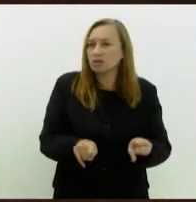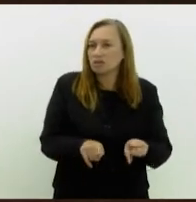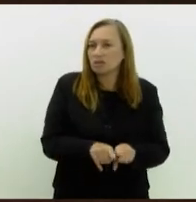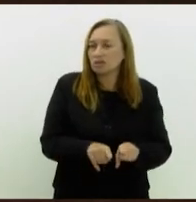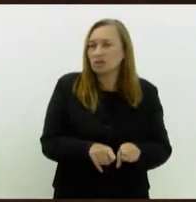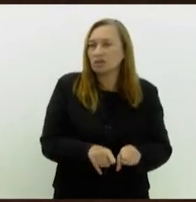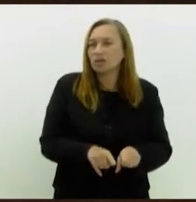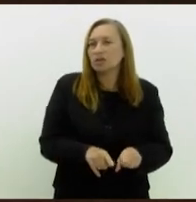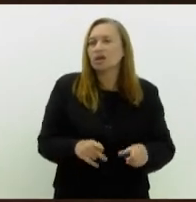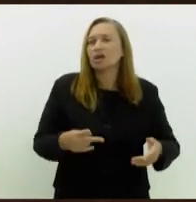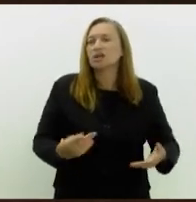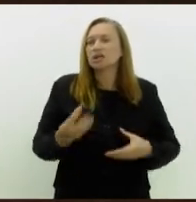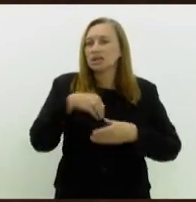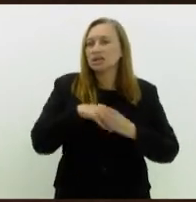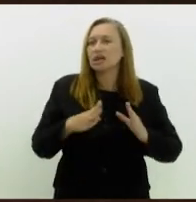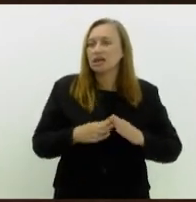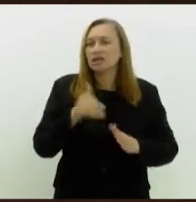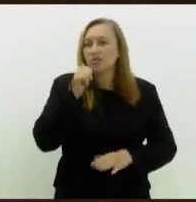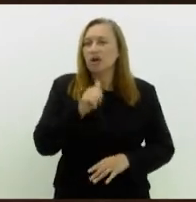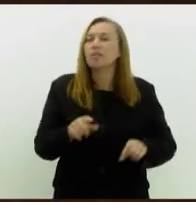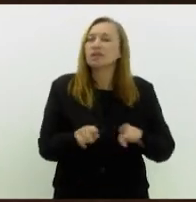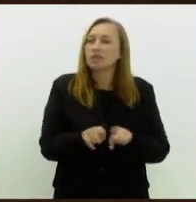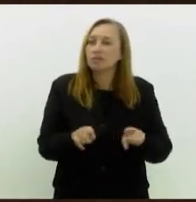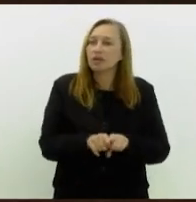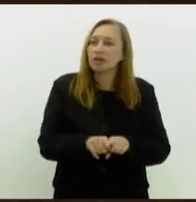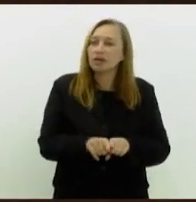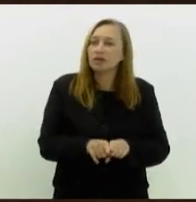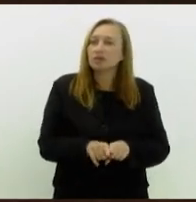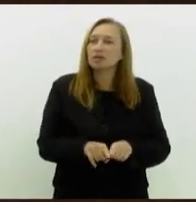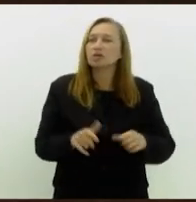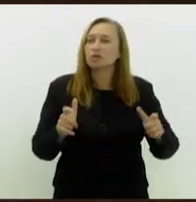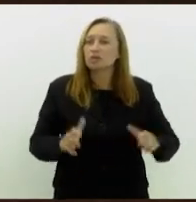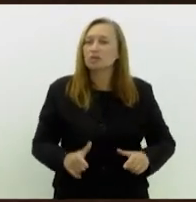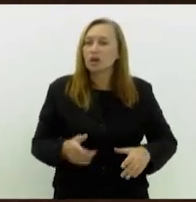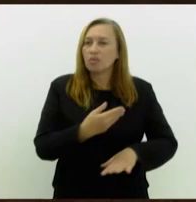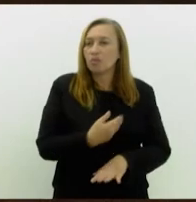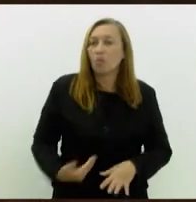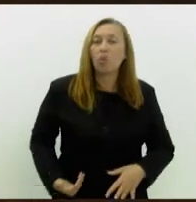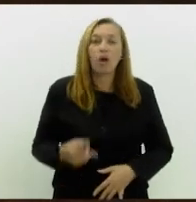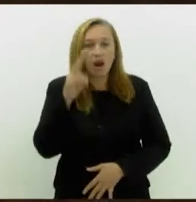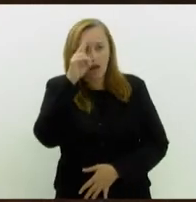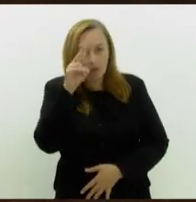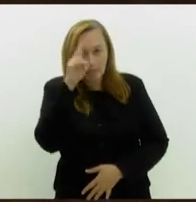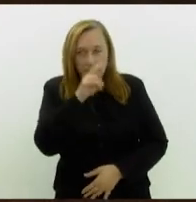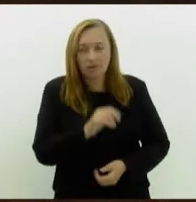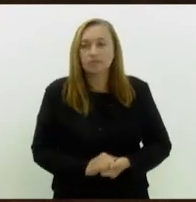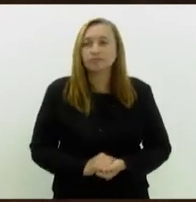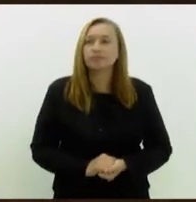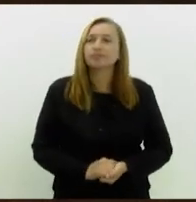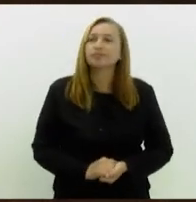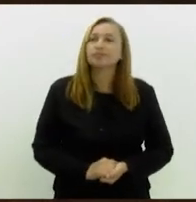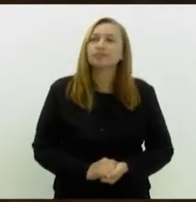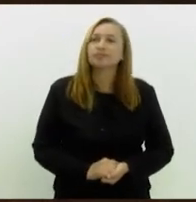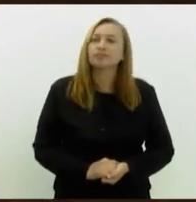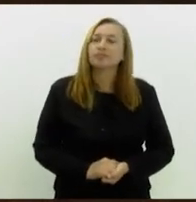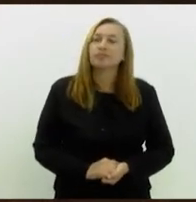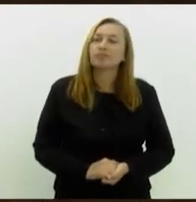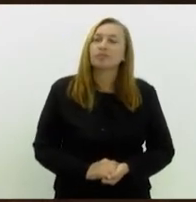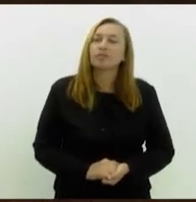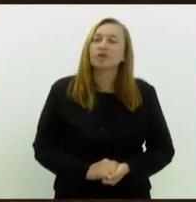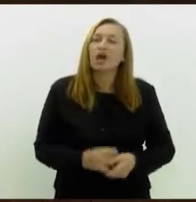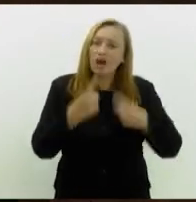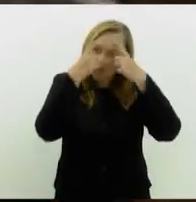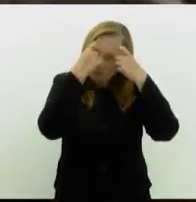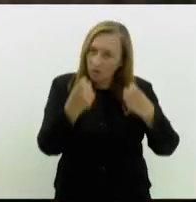da casa dessas mulheres mas também que pode ocorrer no espaço público mas lembrar que a a maioria da